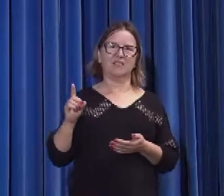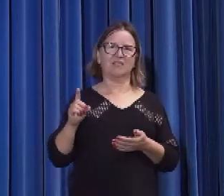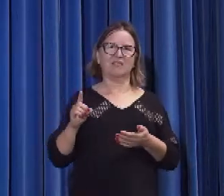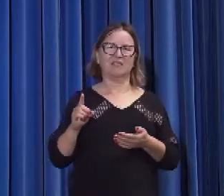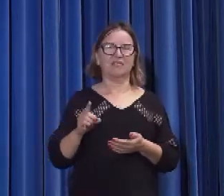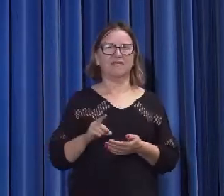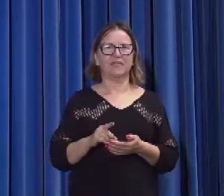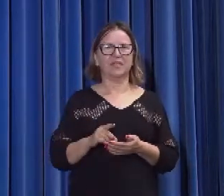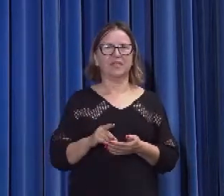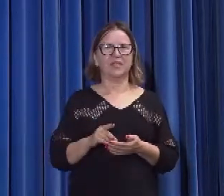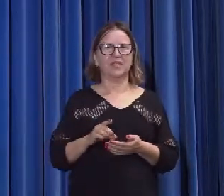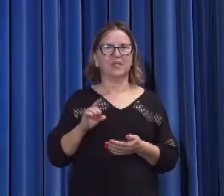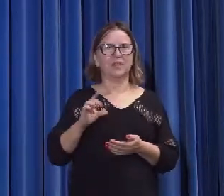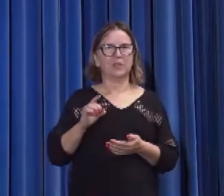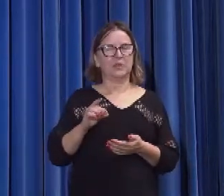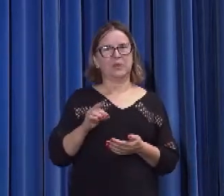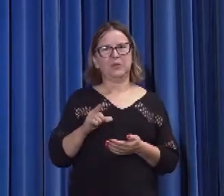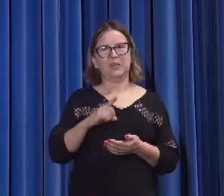sua própria força.